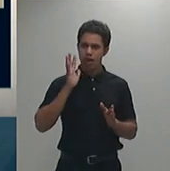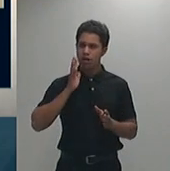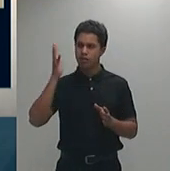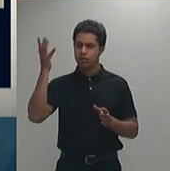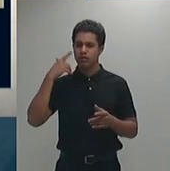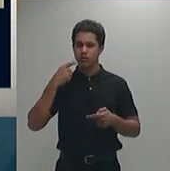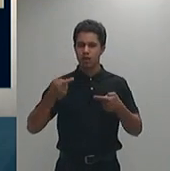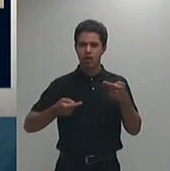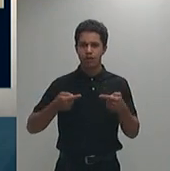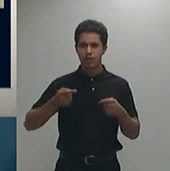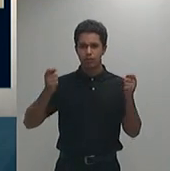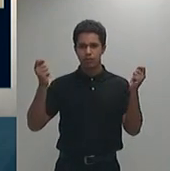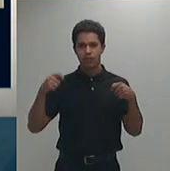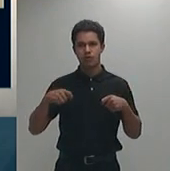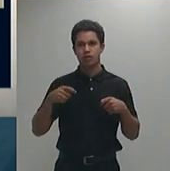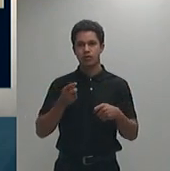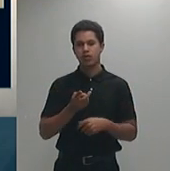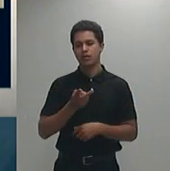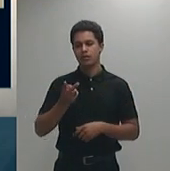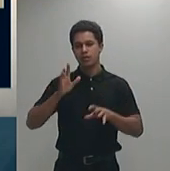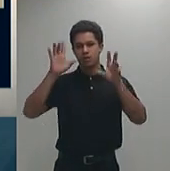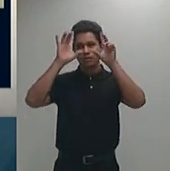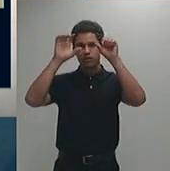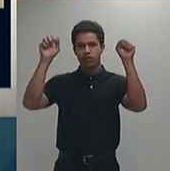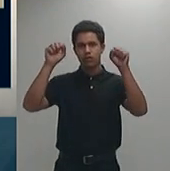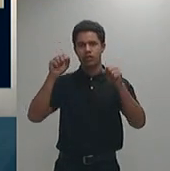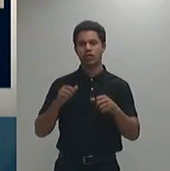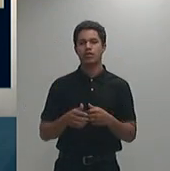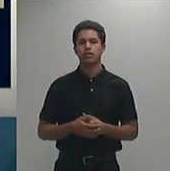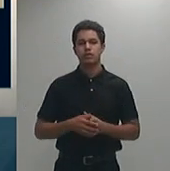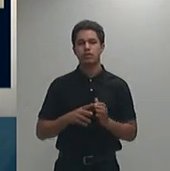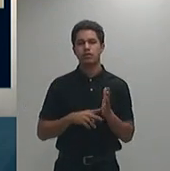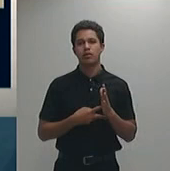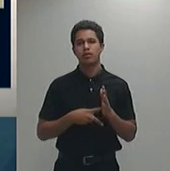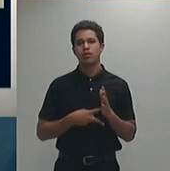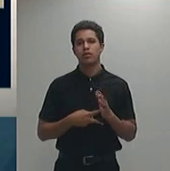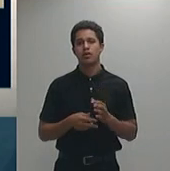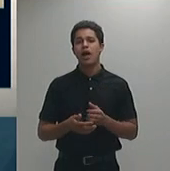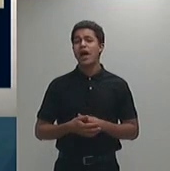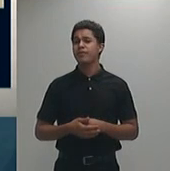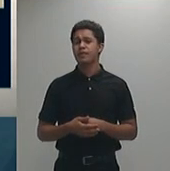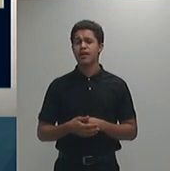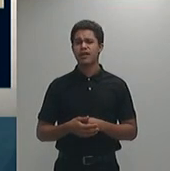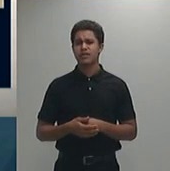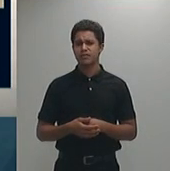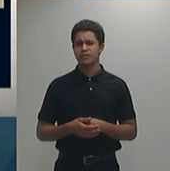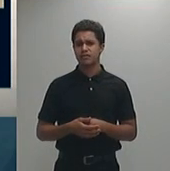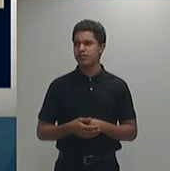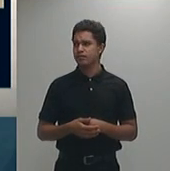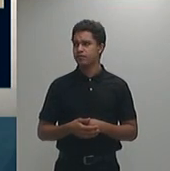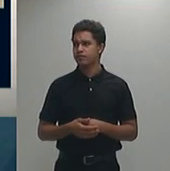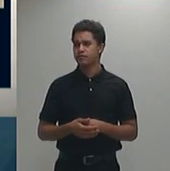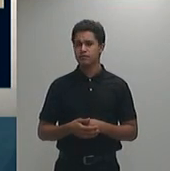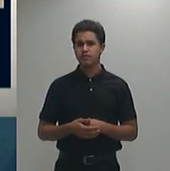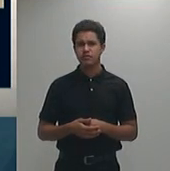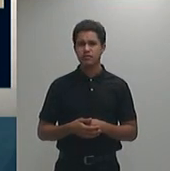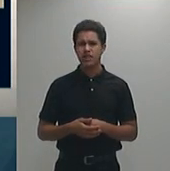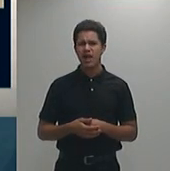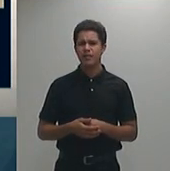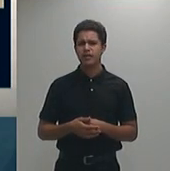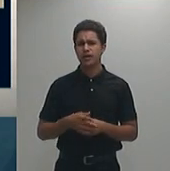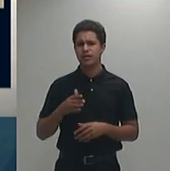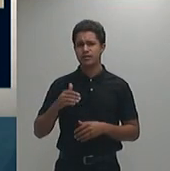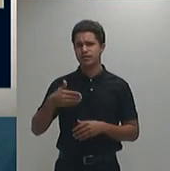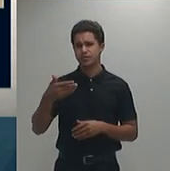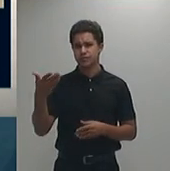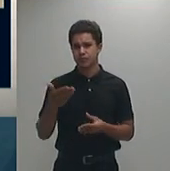competência entre tribunais arbitrais vinculados a o que no âmbito de cada procedimento vem a preferido